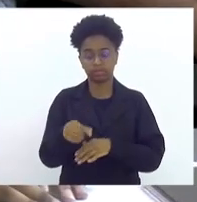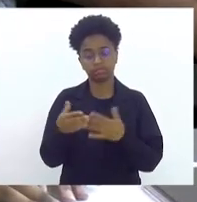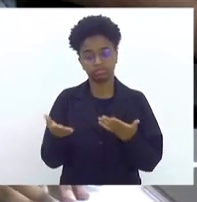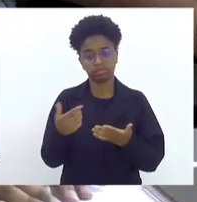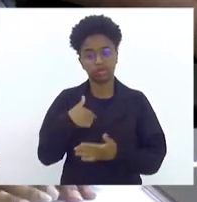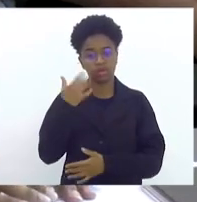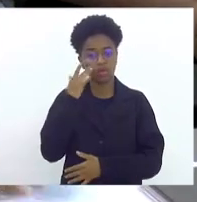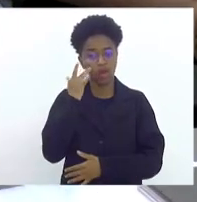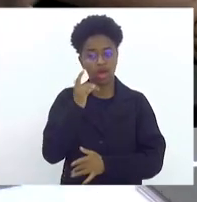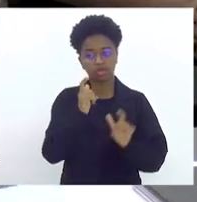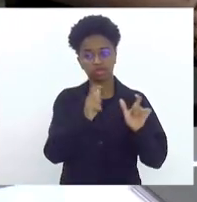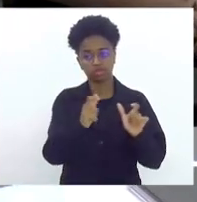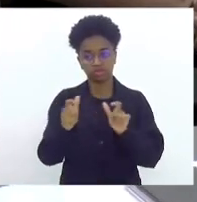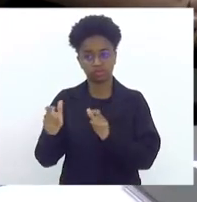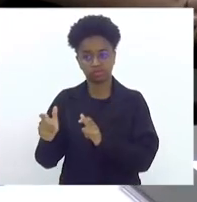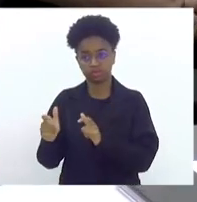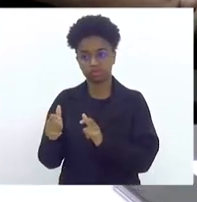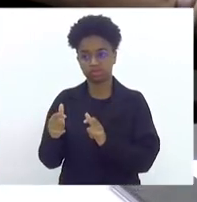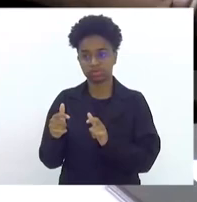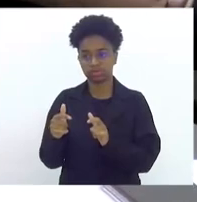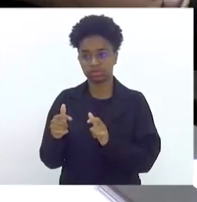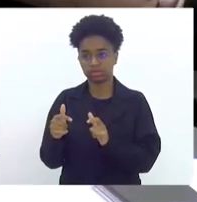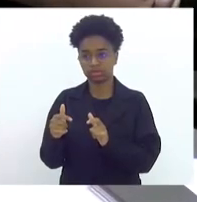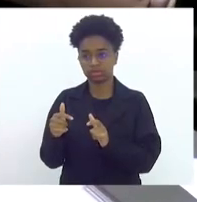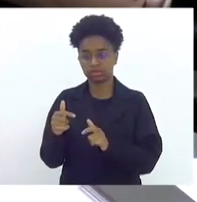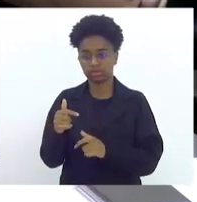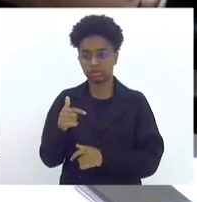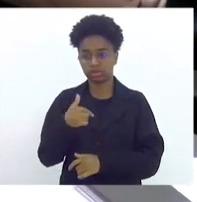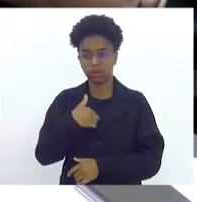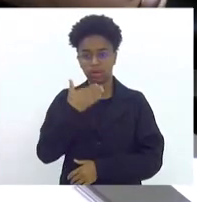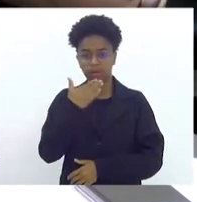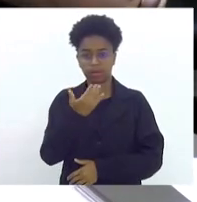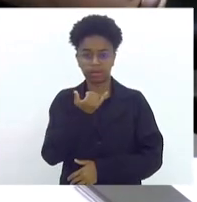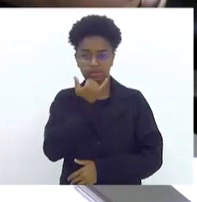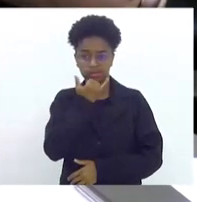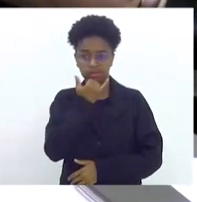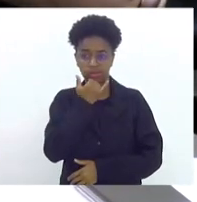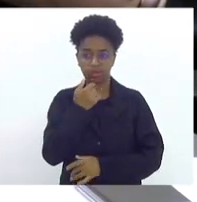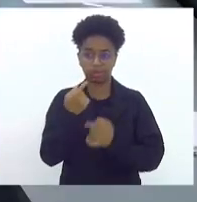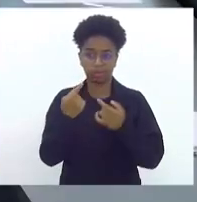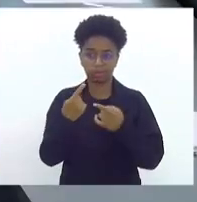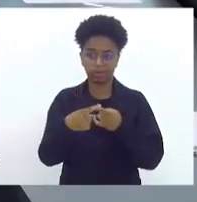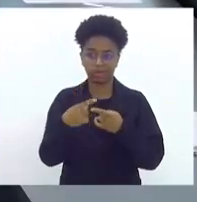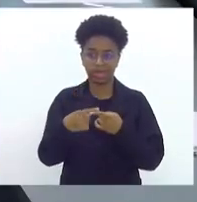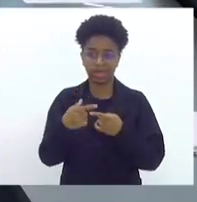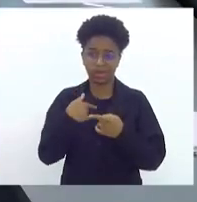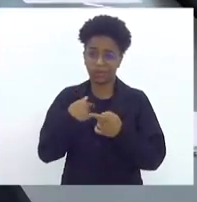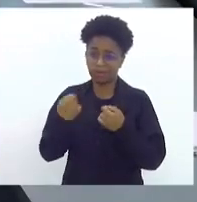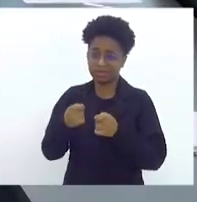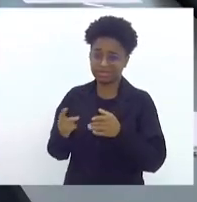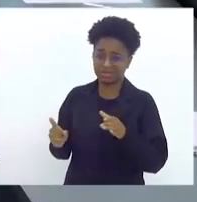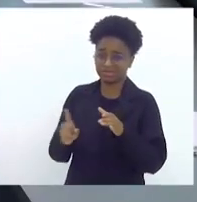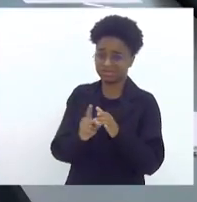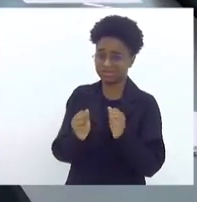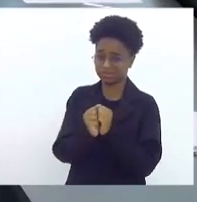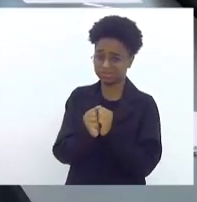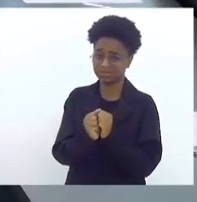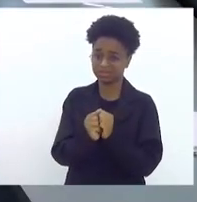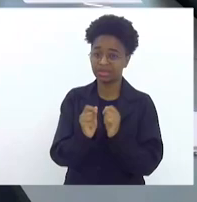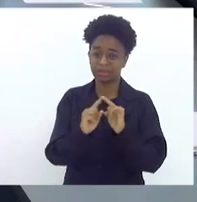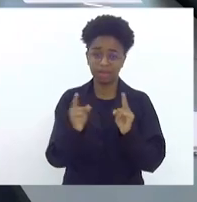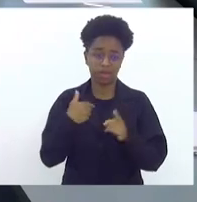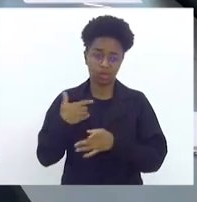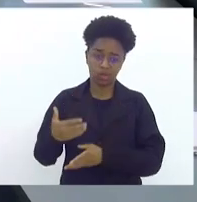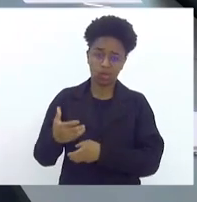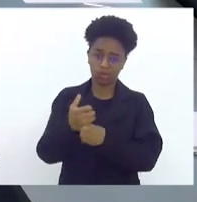tem sido uns espaços que teria que fazer cor seria eu mas tipo eu contei você